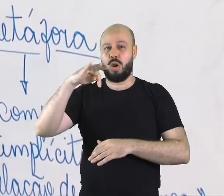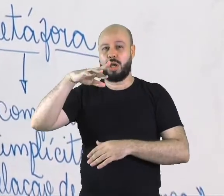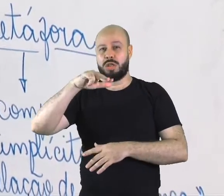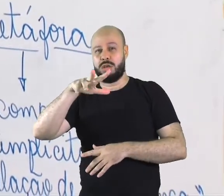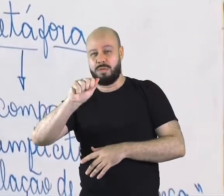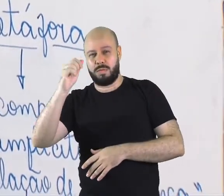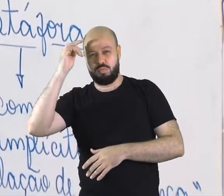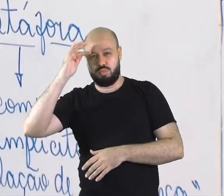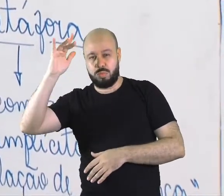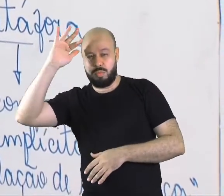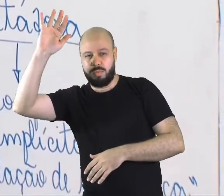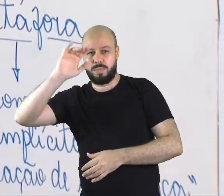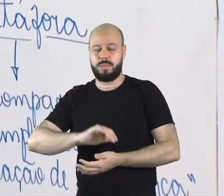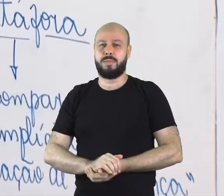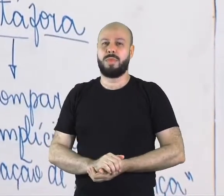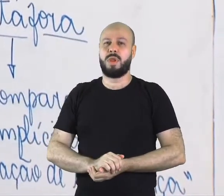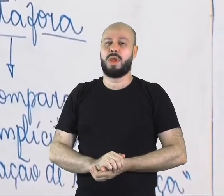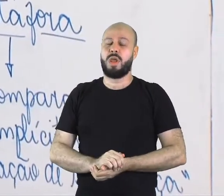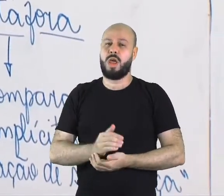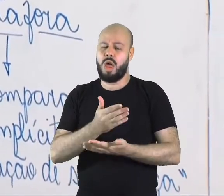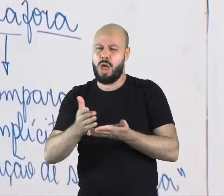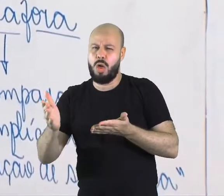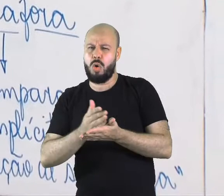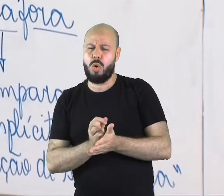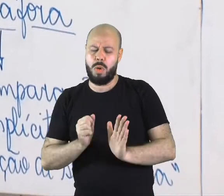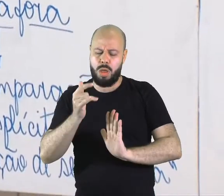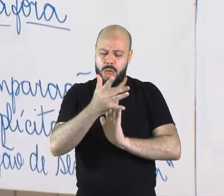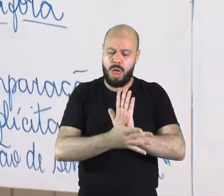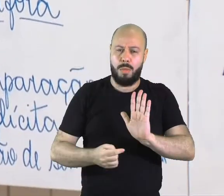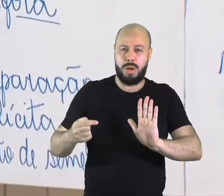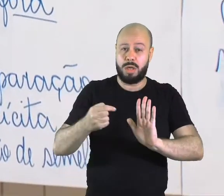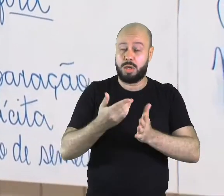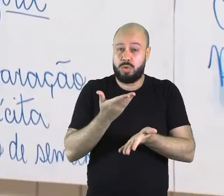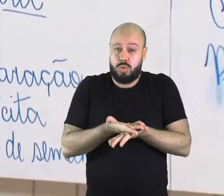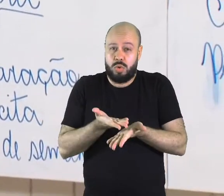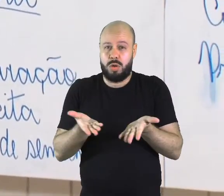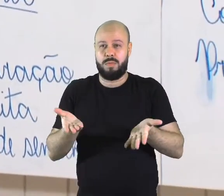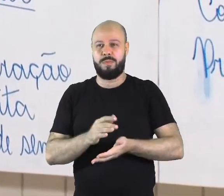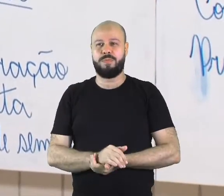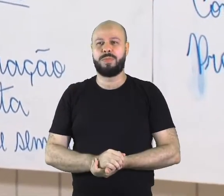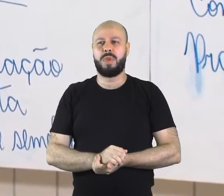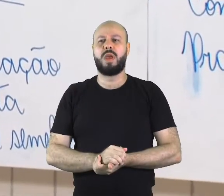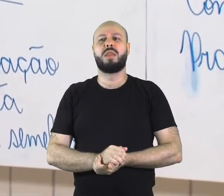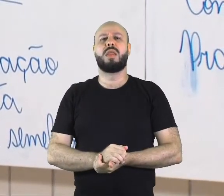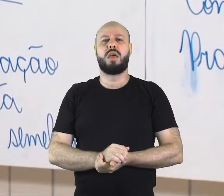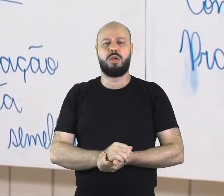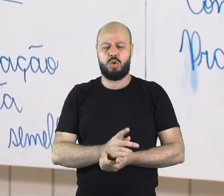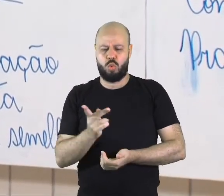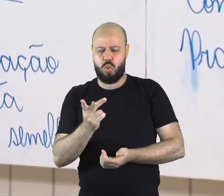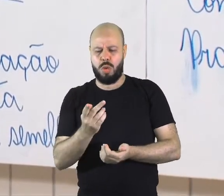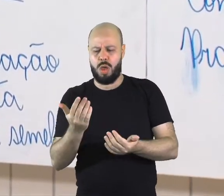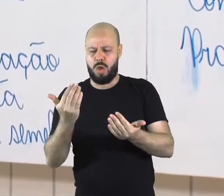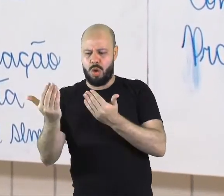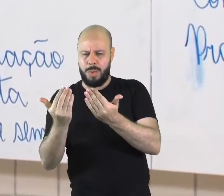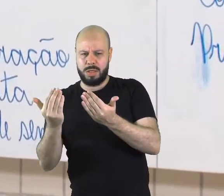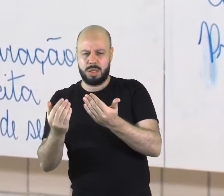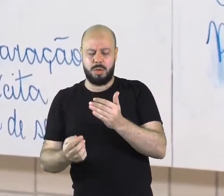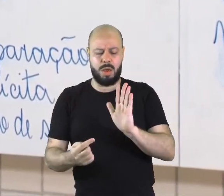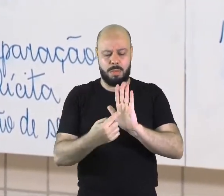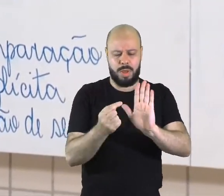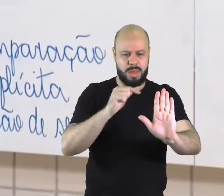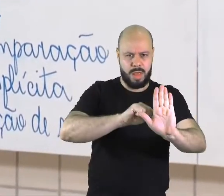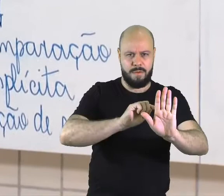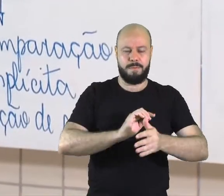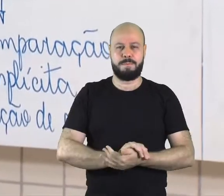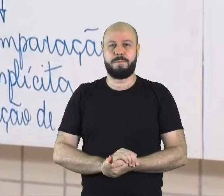Nós estudamos algumas figuras de linguagem hoje. Eu coloquei aqui comparação e metáfora. Eu quero que fique na cabeça